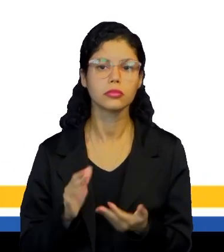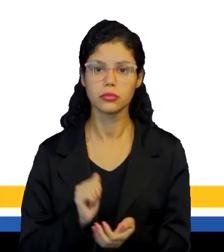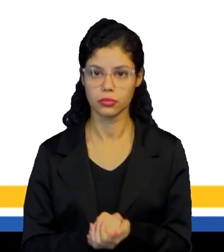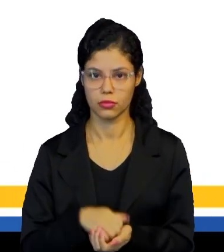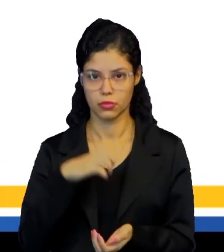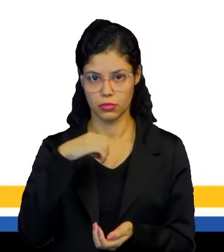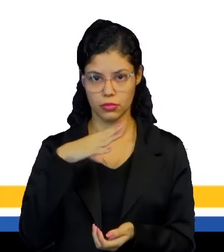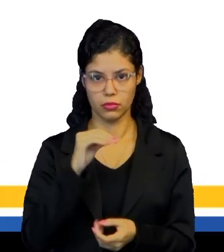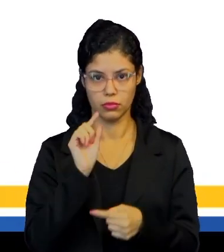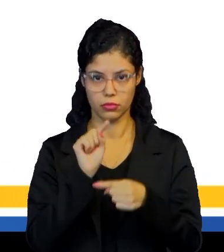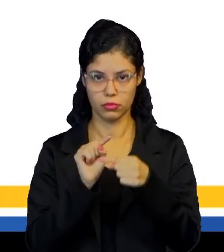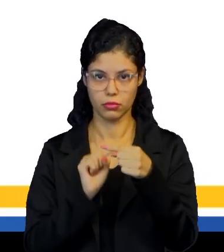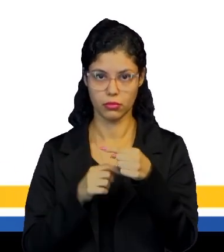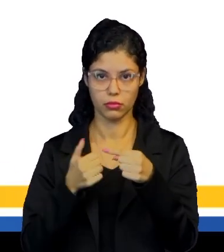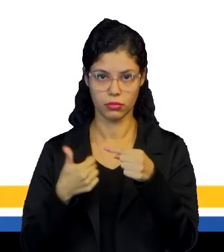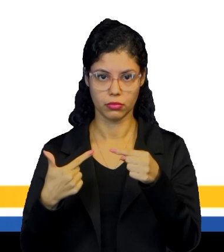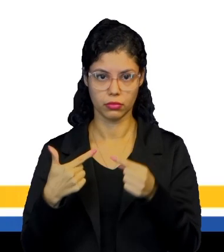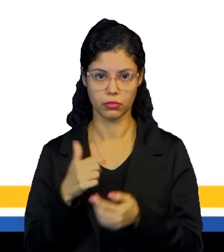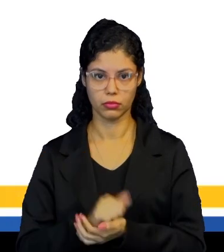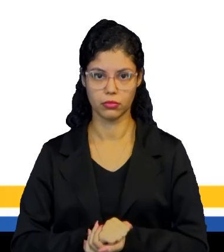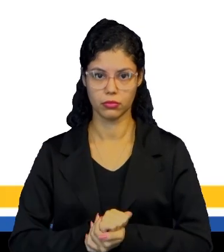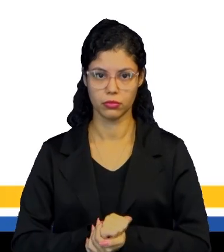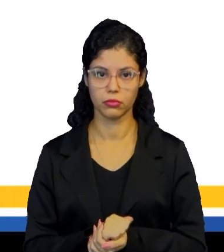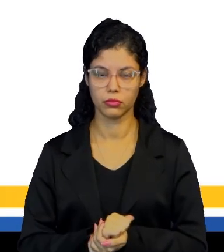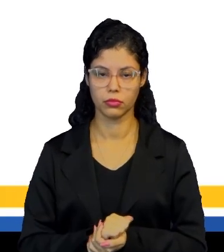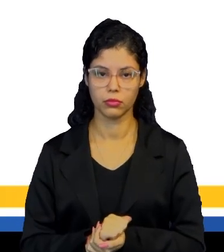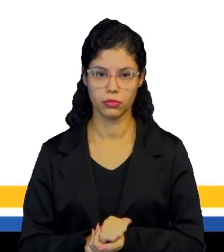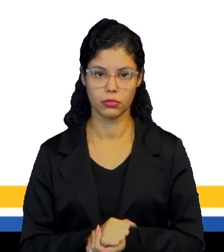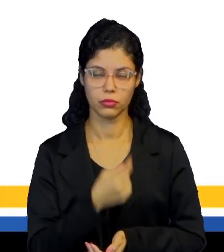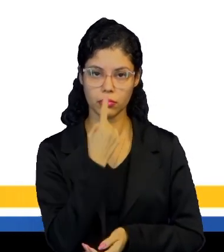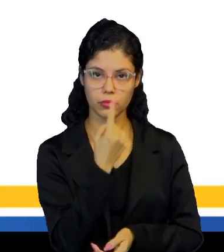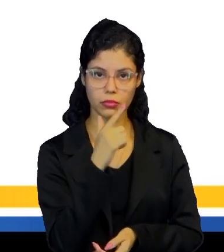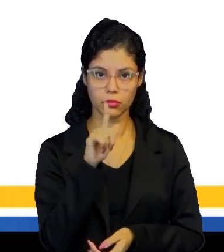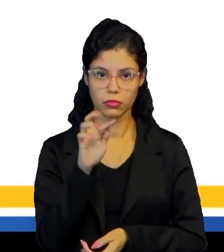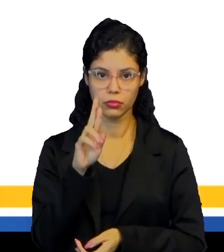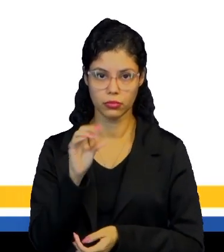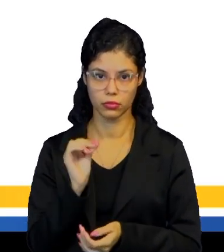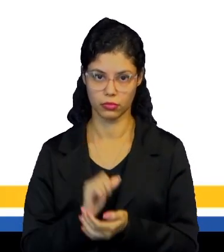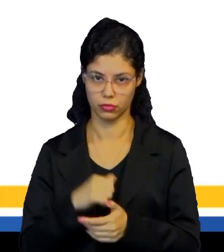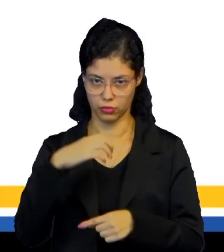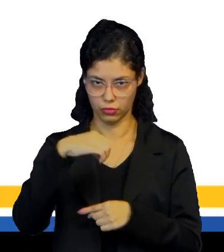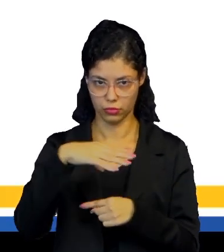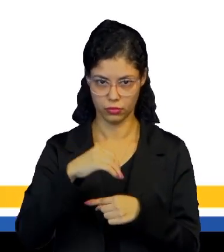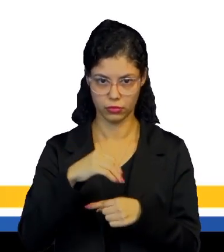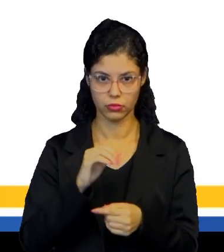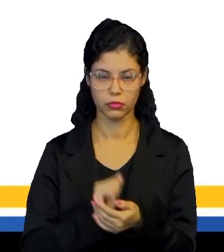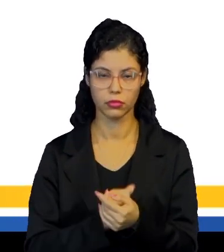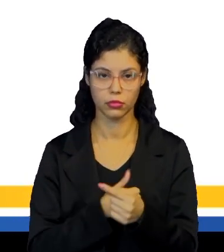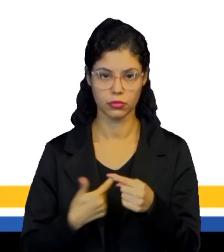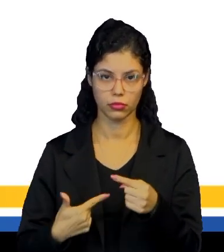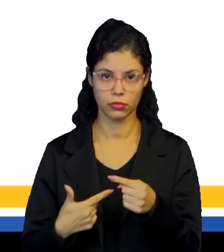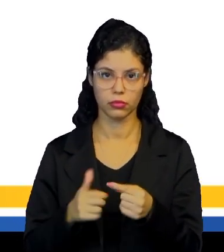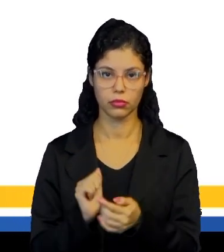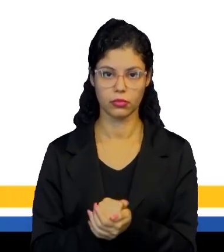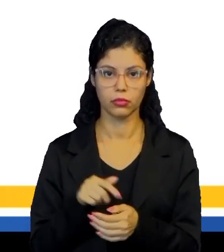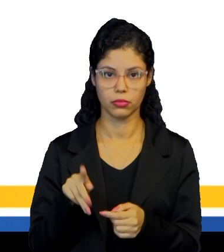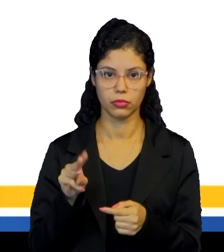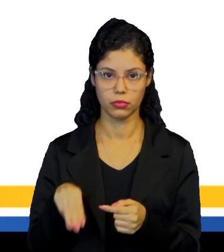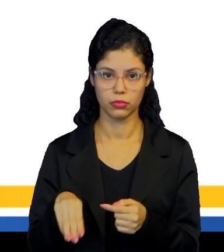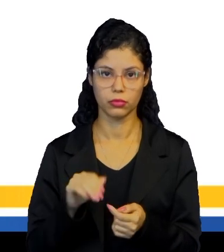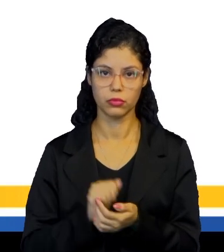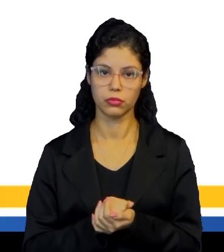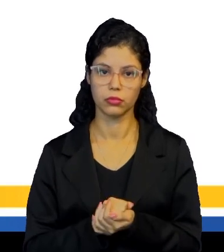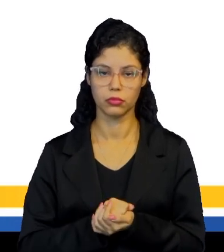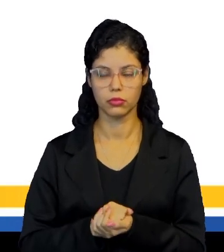90 dividido para 12 tá aí nós vamos ver aí um litro é igual a 90 dividido para 12